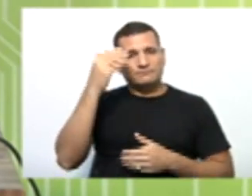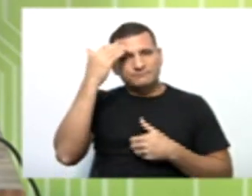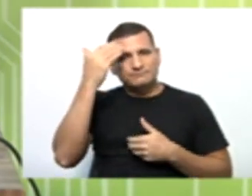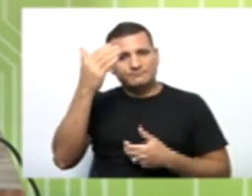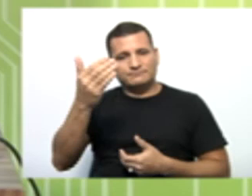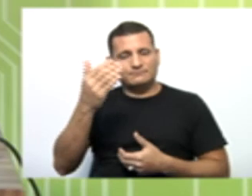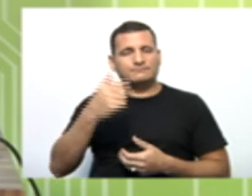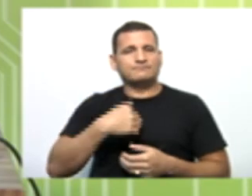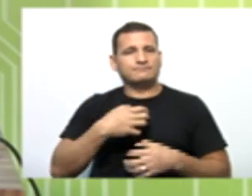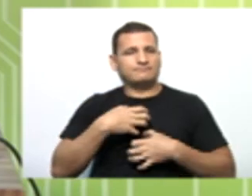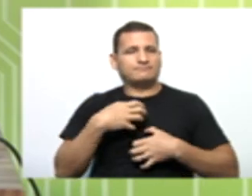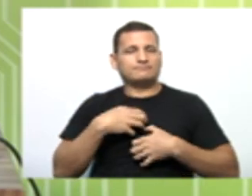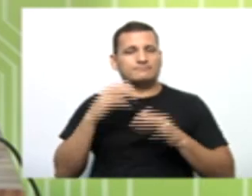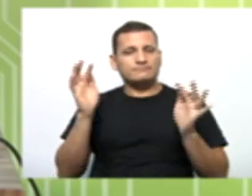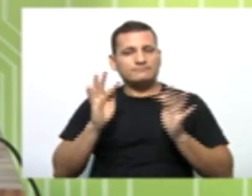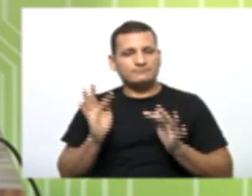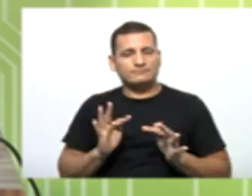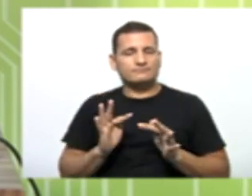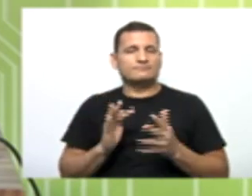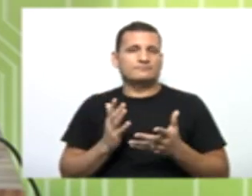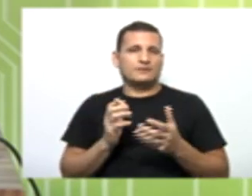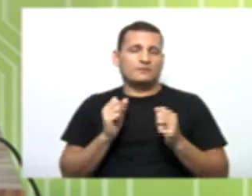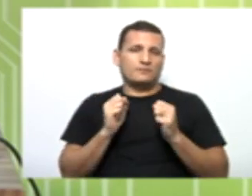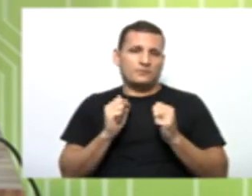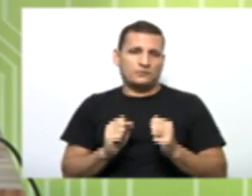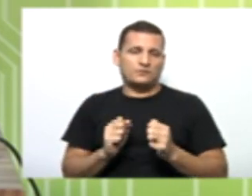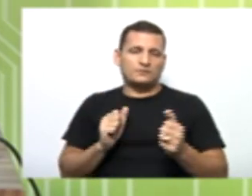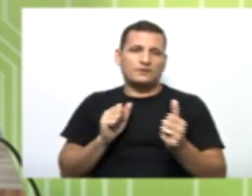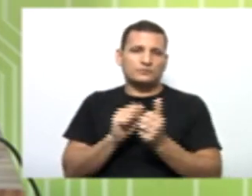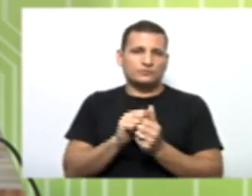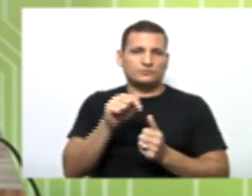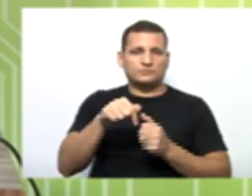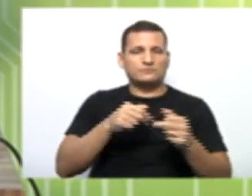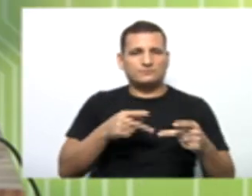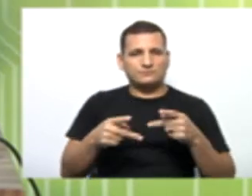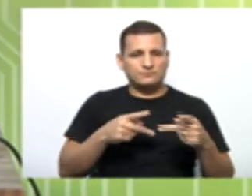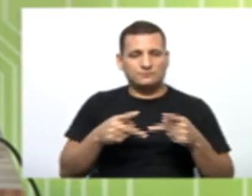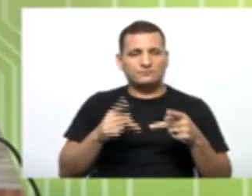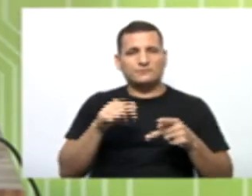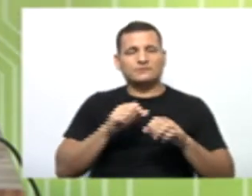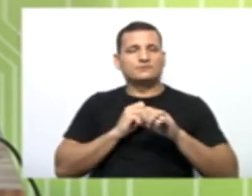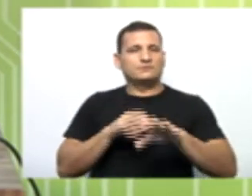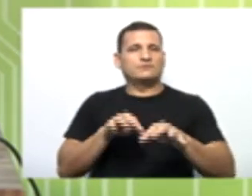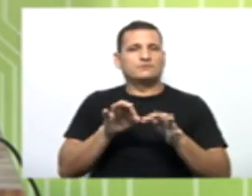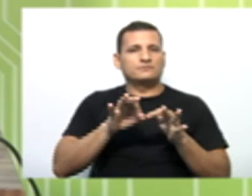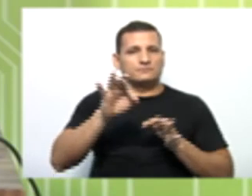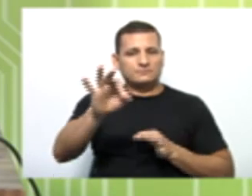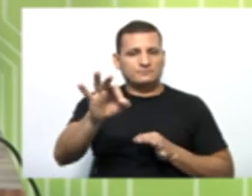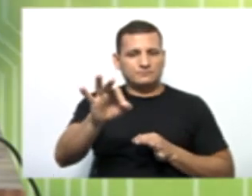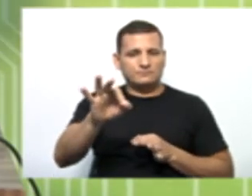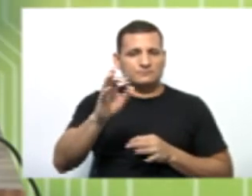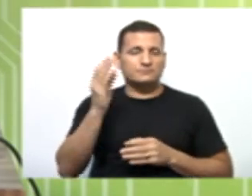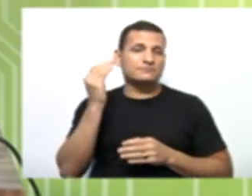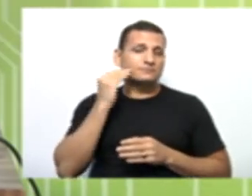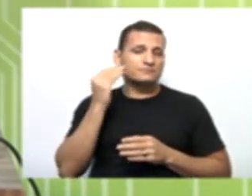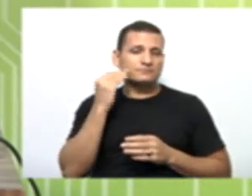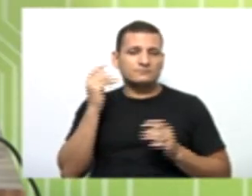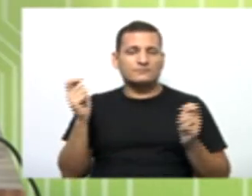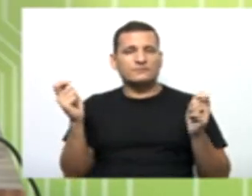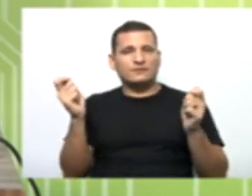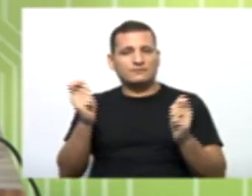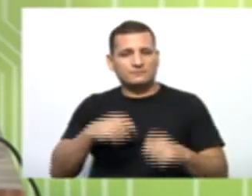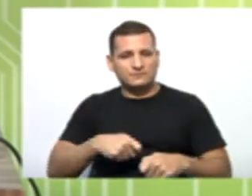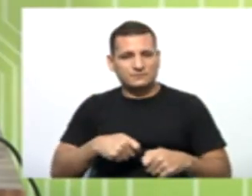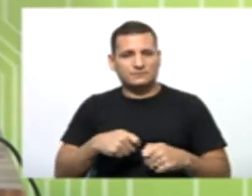me sinto muito feliz por poder fazer parte, né, desse projeto que é ensinar à distância e de tentar possibilitar,